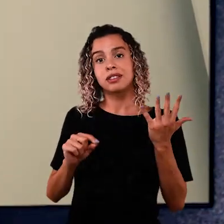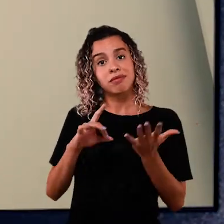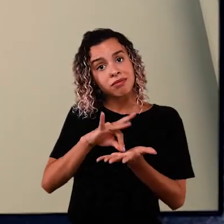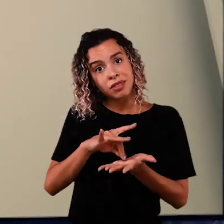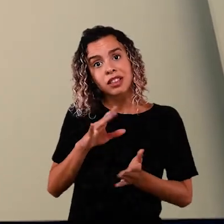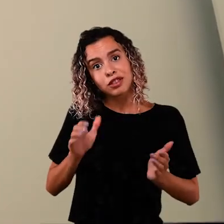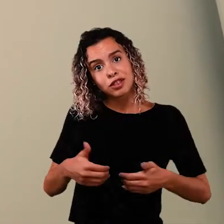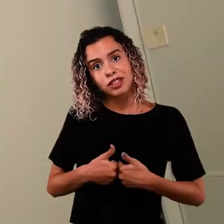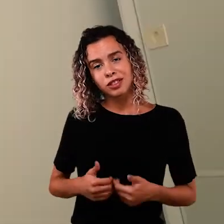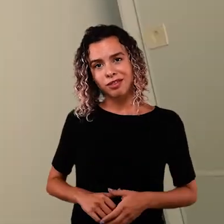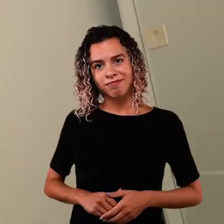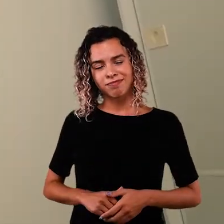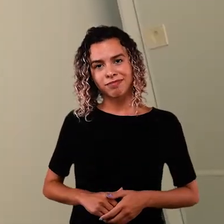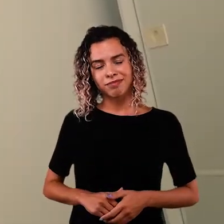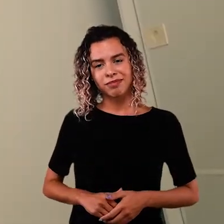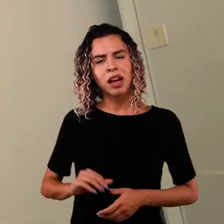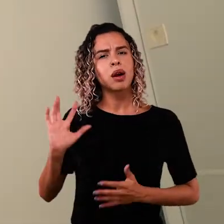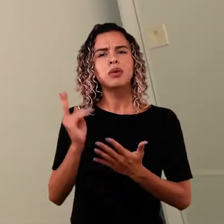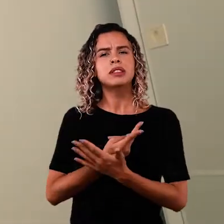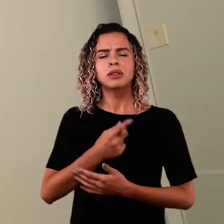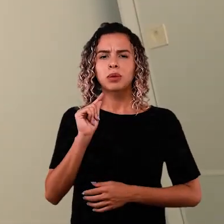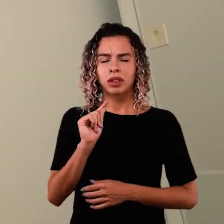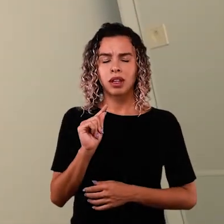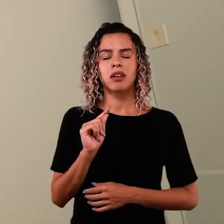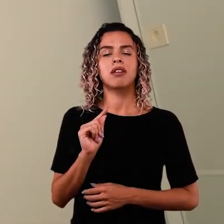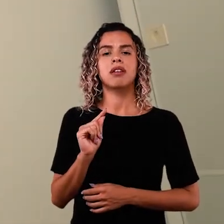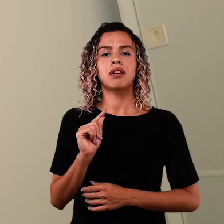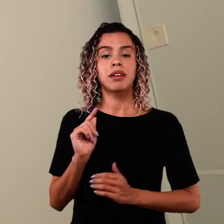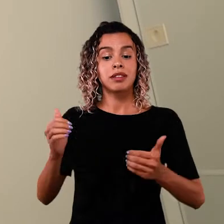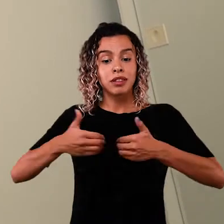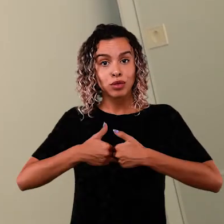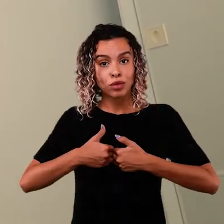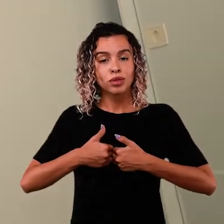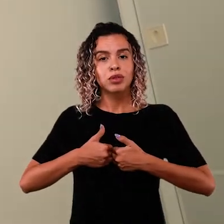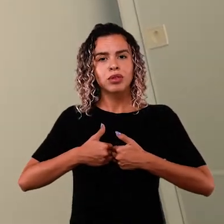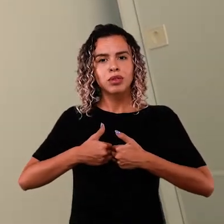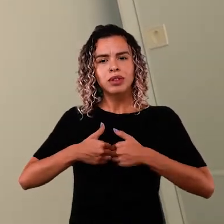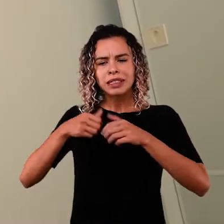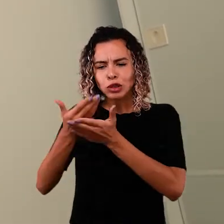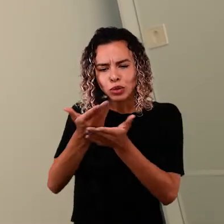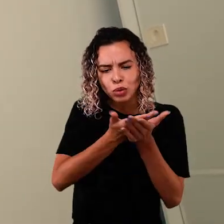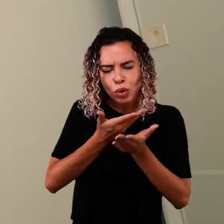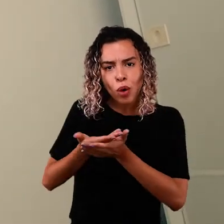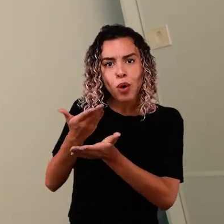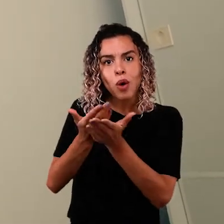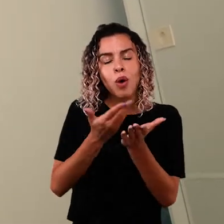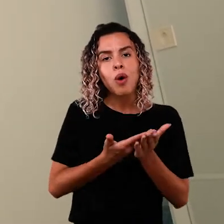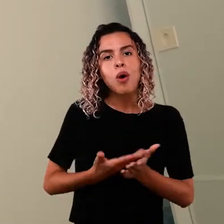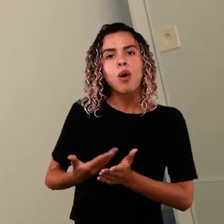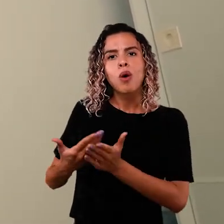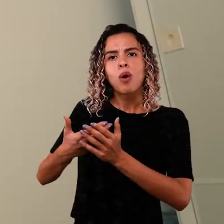quando na verdade não é. O que aconteceu é que o transtorno do espectro autista, conforme ele foi sendo descrito e estudado,